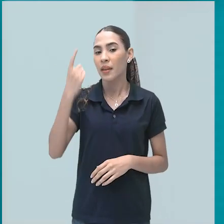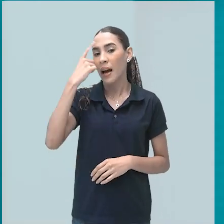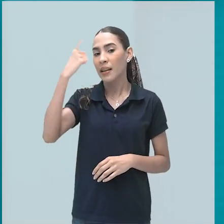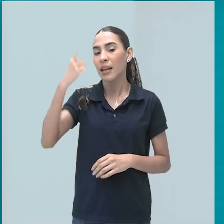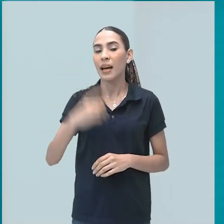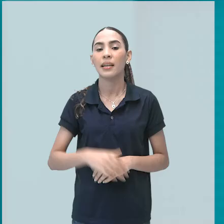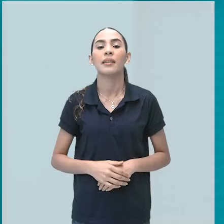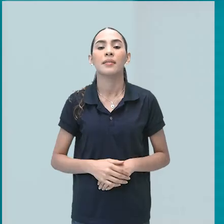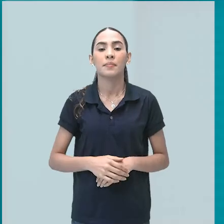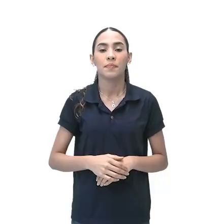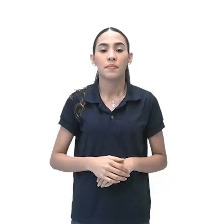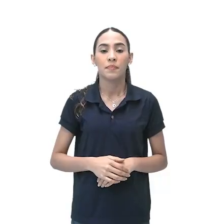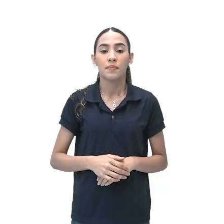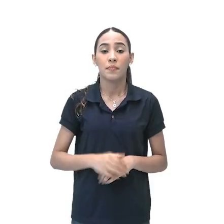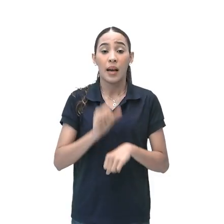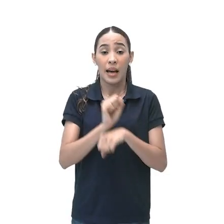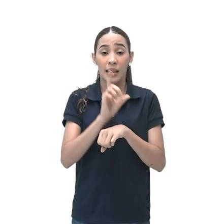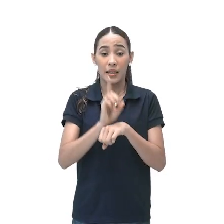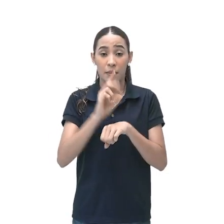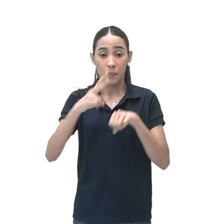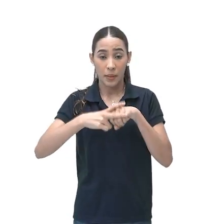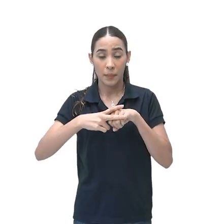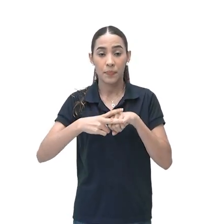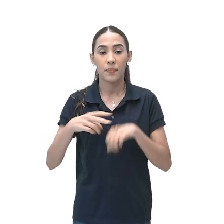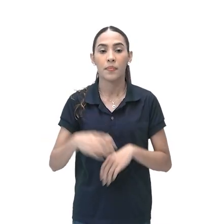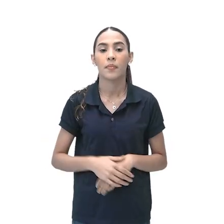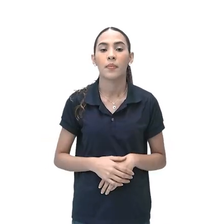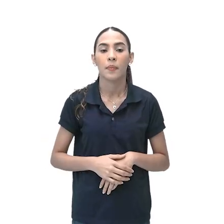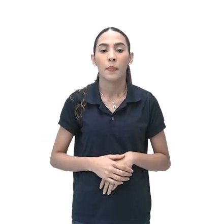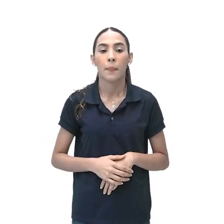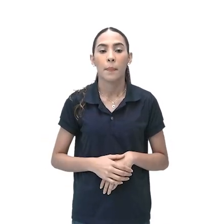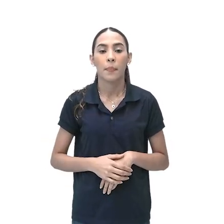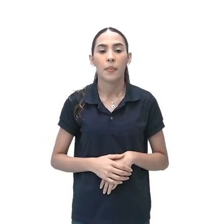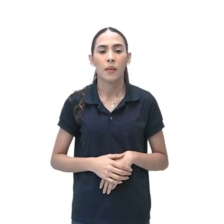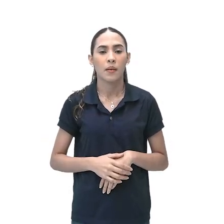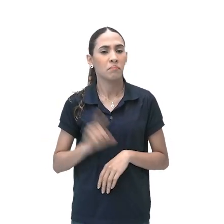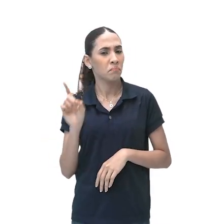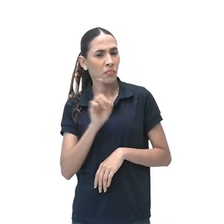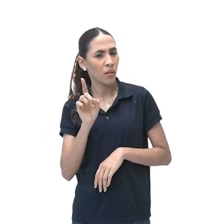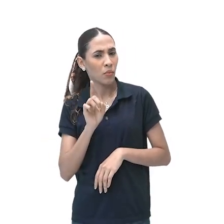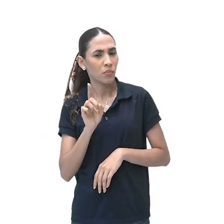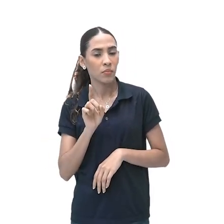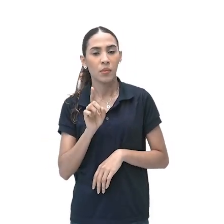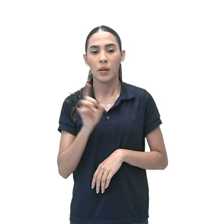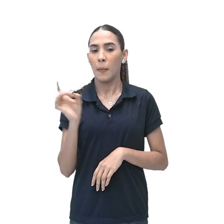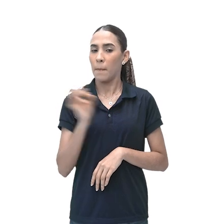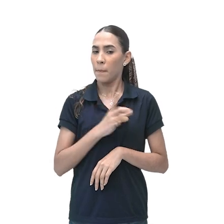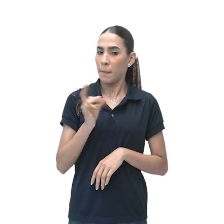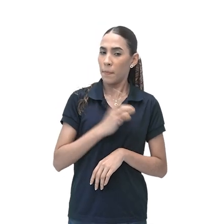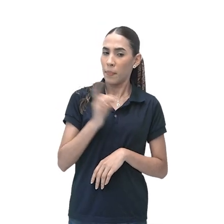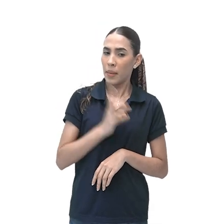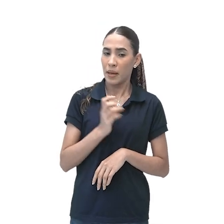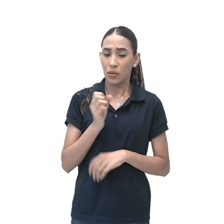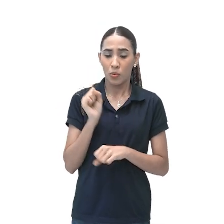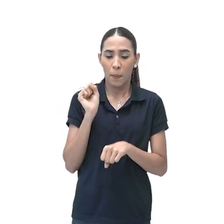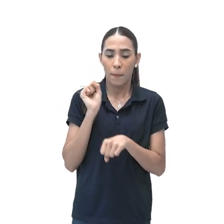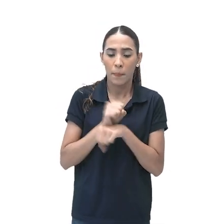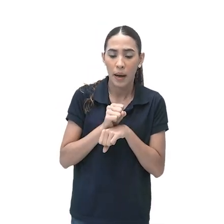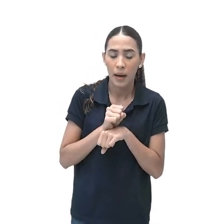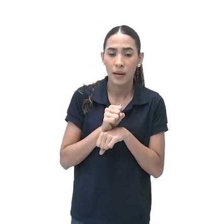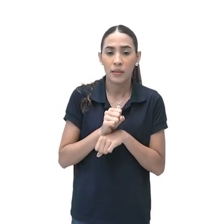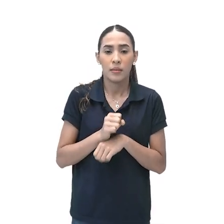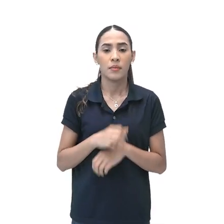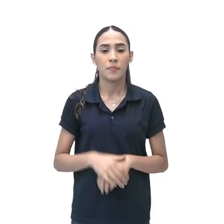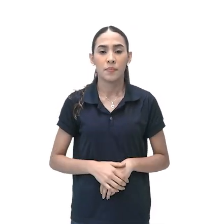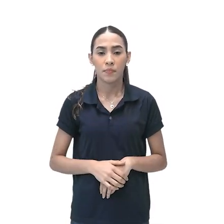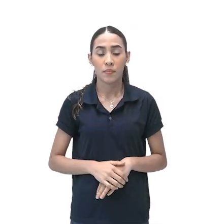foram estabelecidas pelos advérbios. Colocando aqui, não o medo que paralisa e gela.